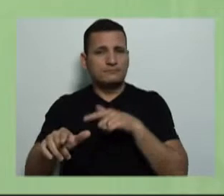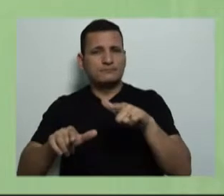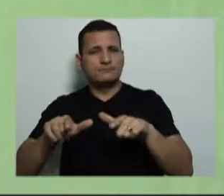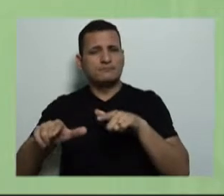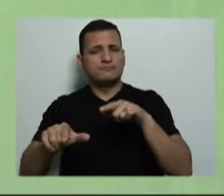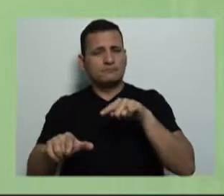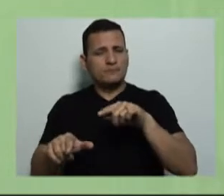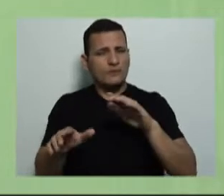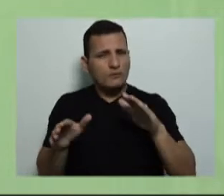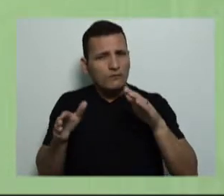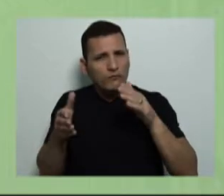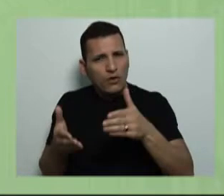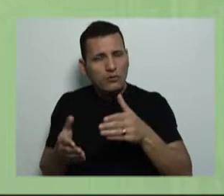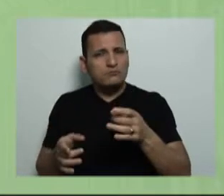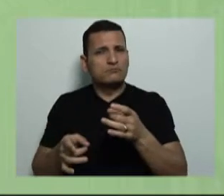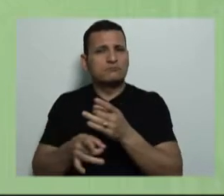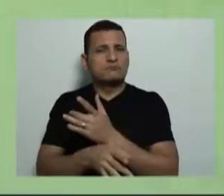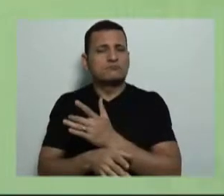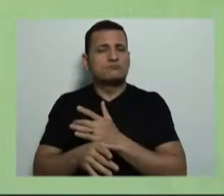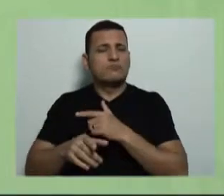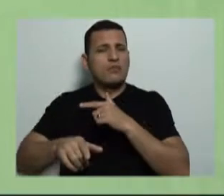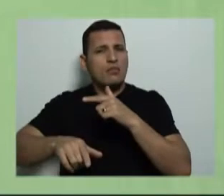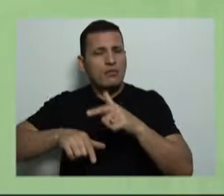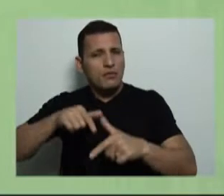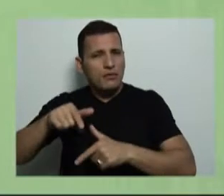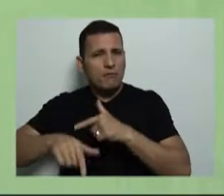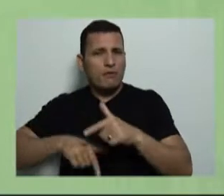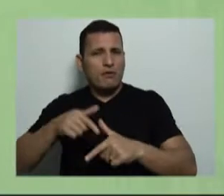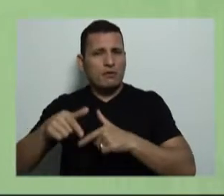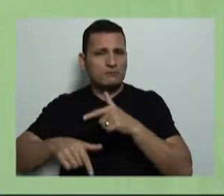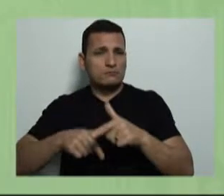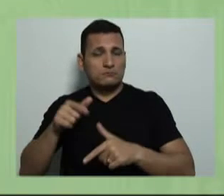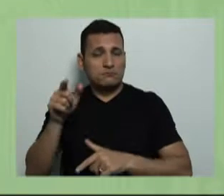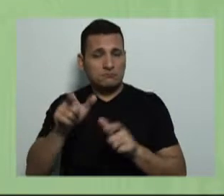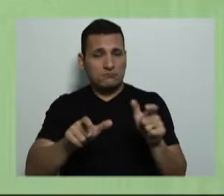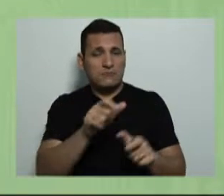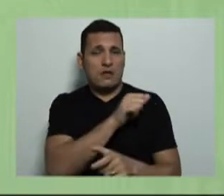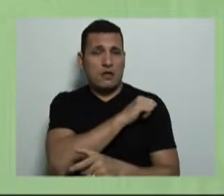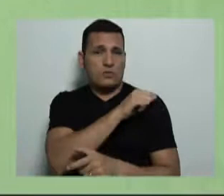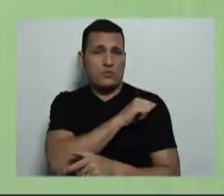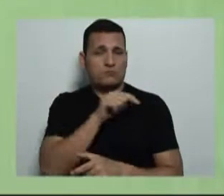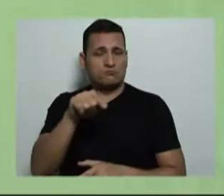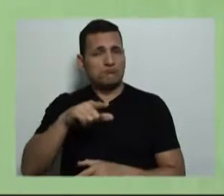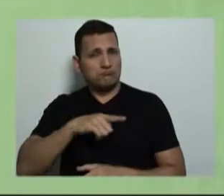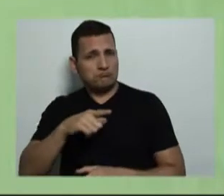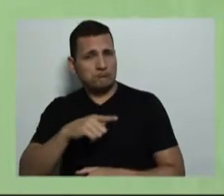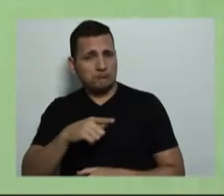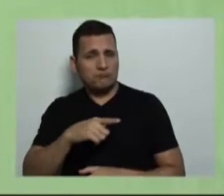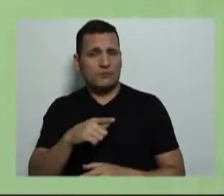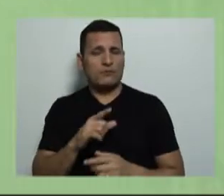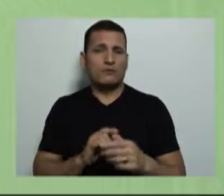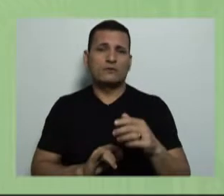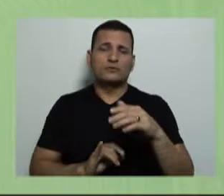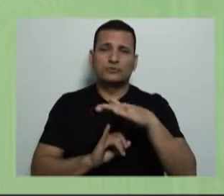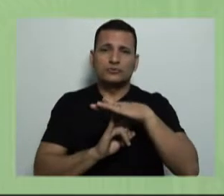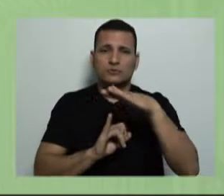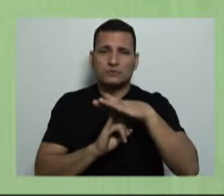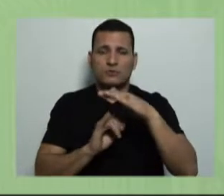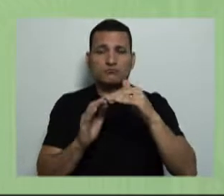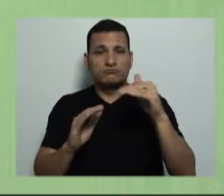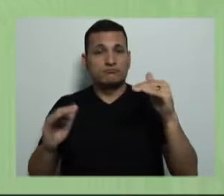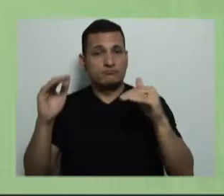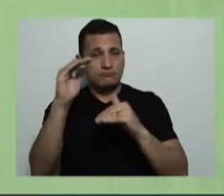preparação para o trabalho produtivo de educandos que estejam frequentando o ensino regular em instituições de educação